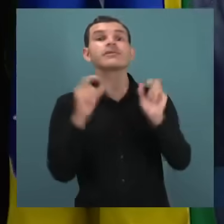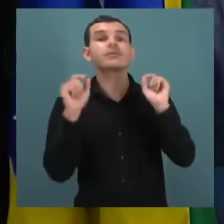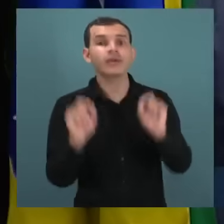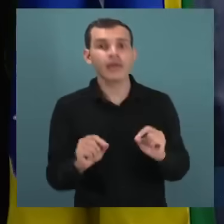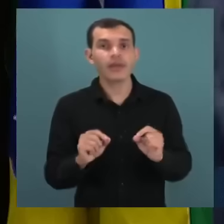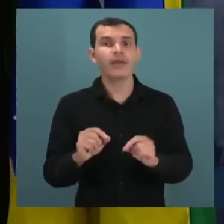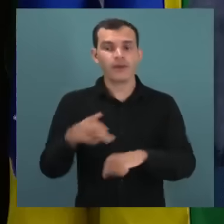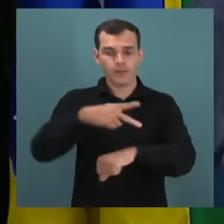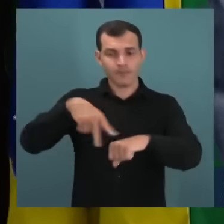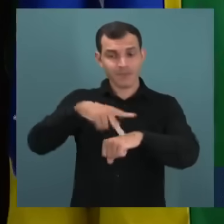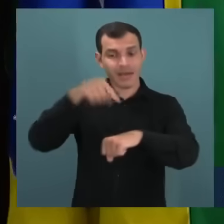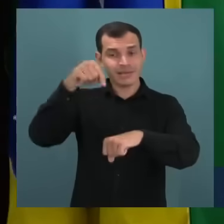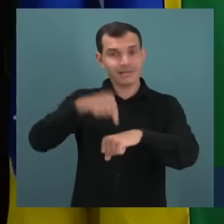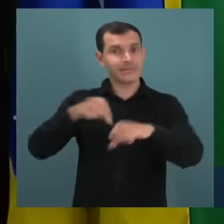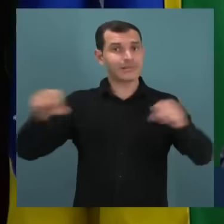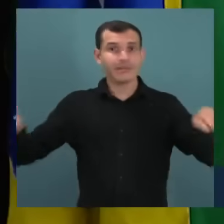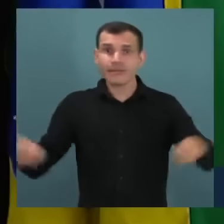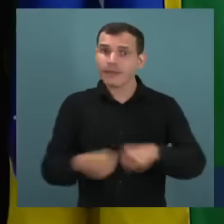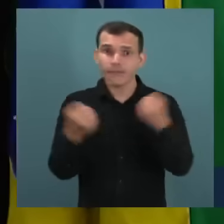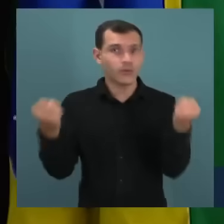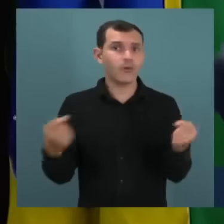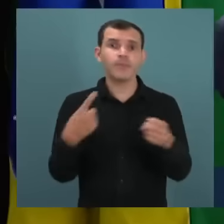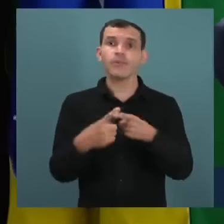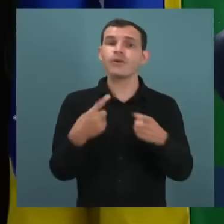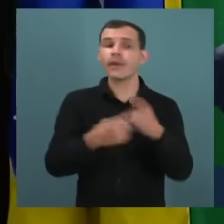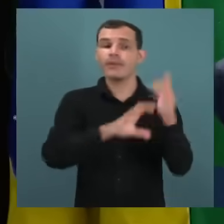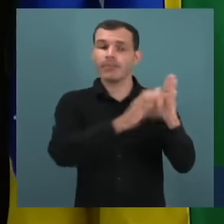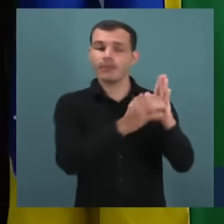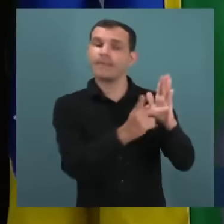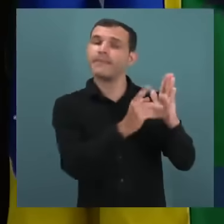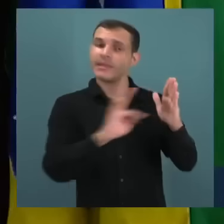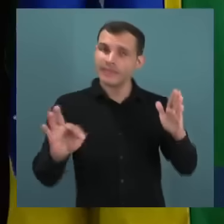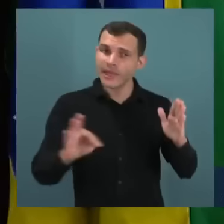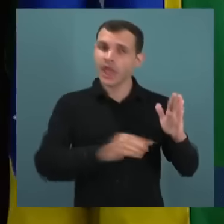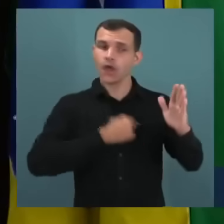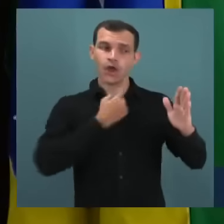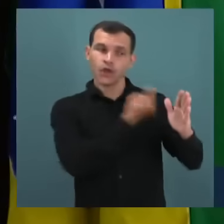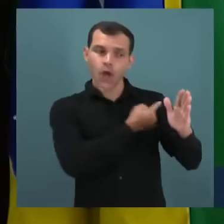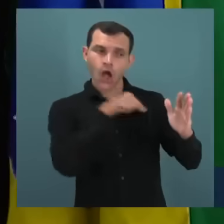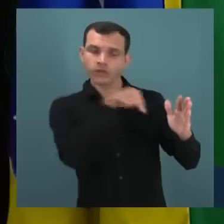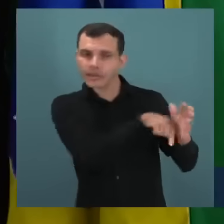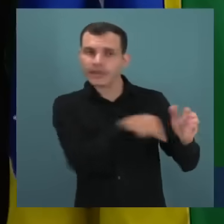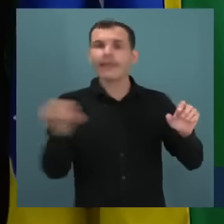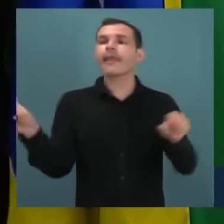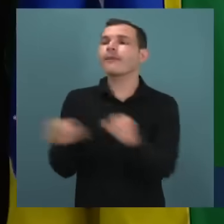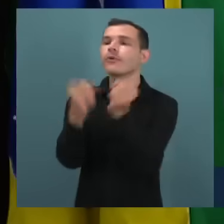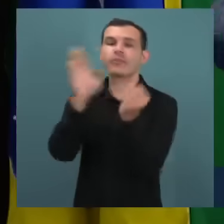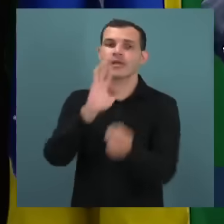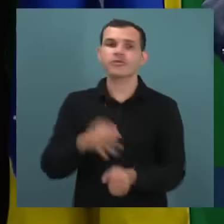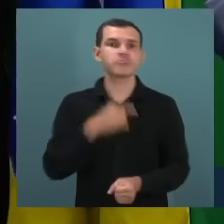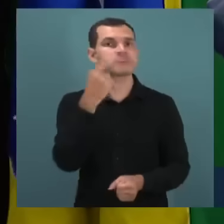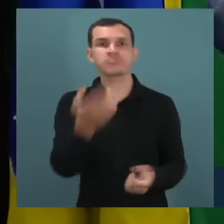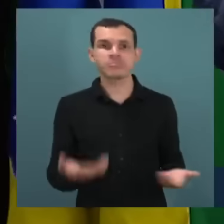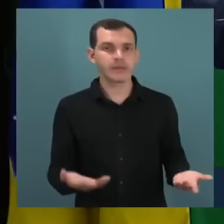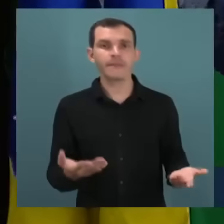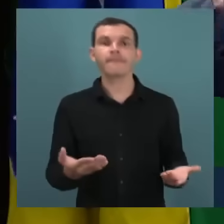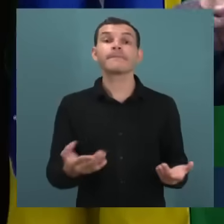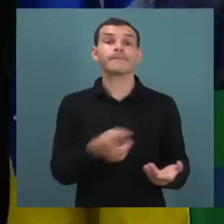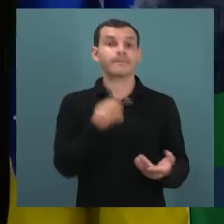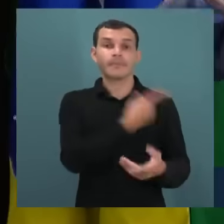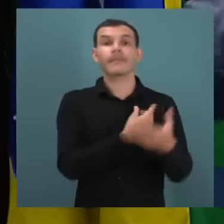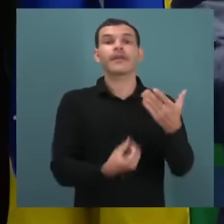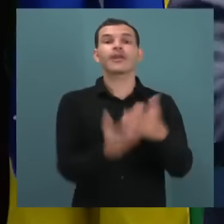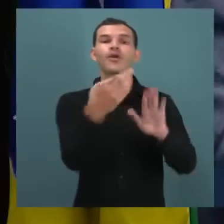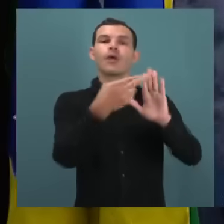com a nossa irresponsabilidade do PT, do Partido dos Trabalhadores, quebramos o Brasil. Nós criamos uma regra